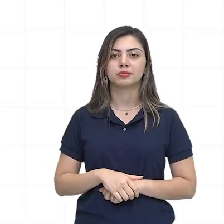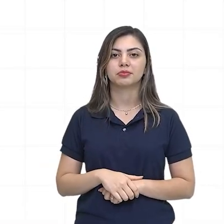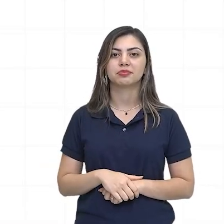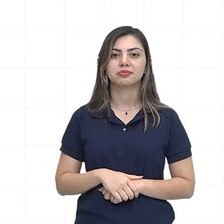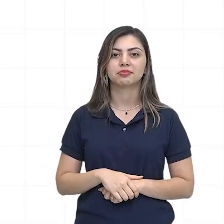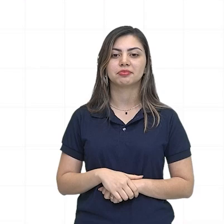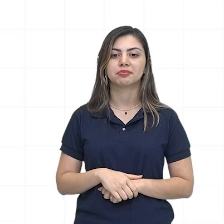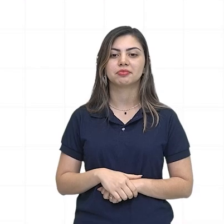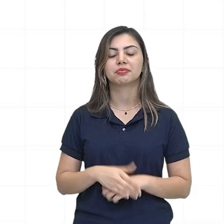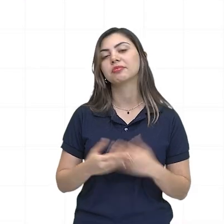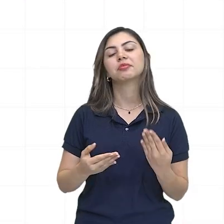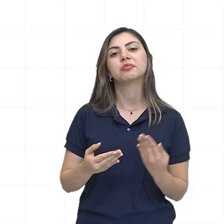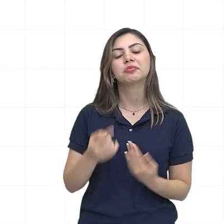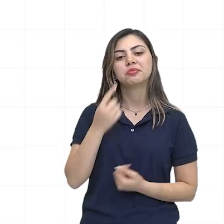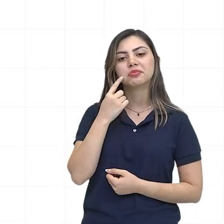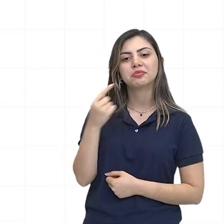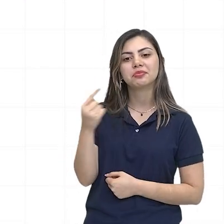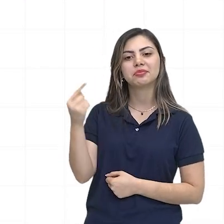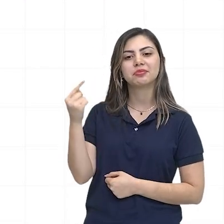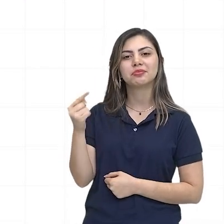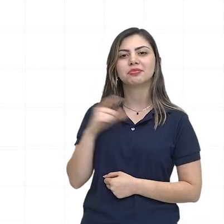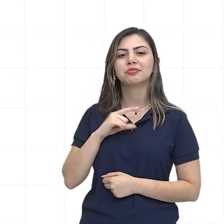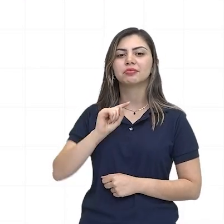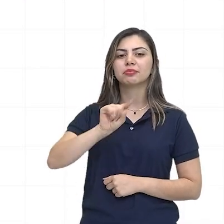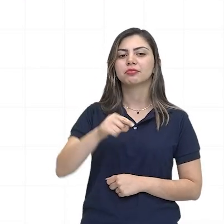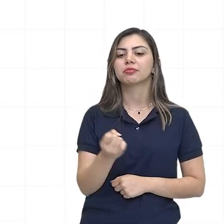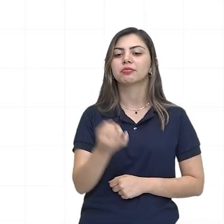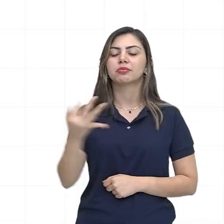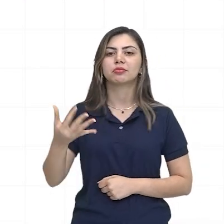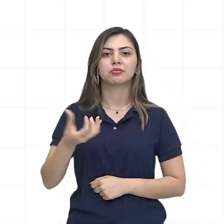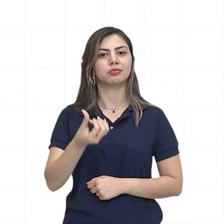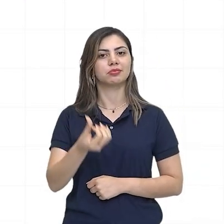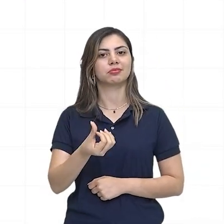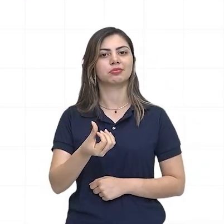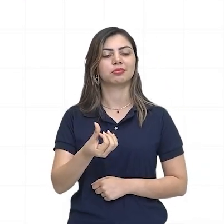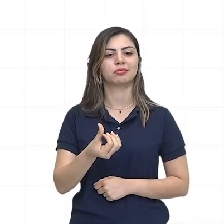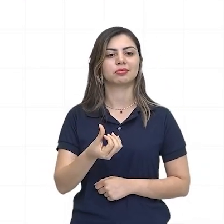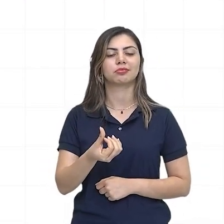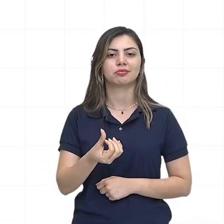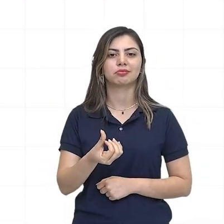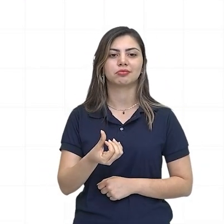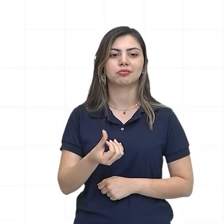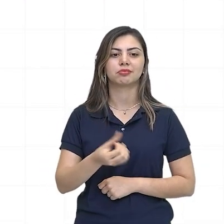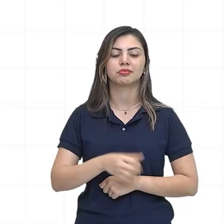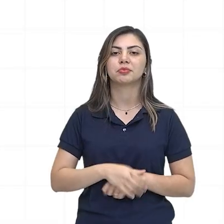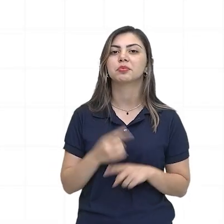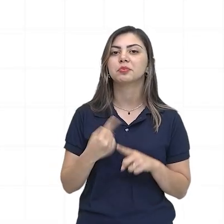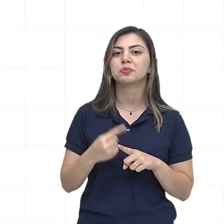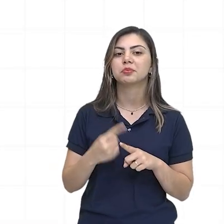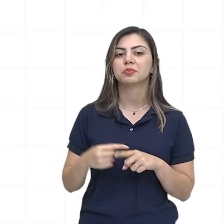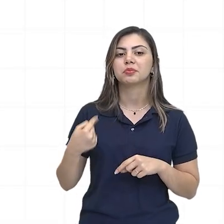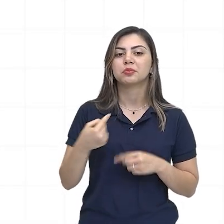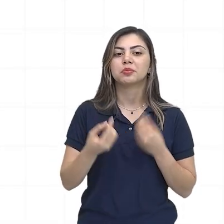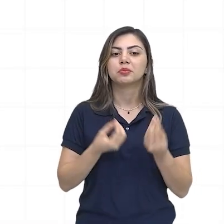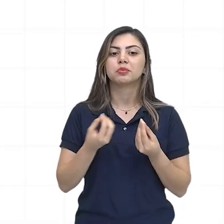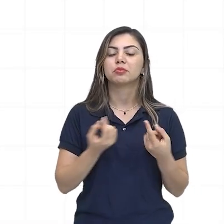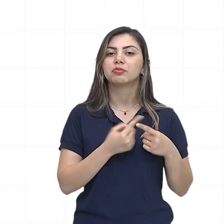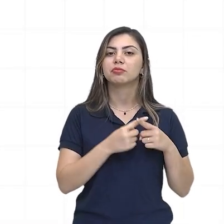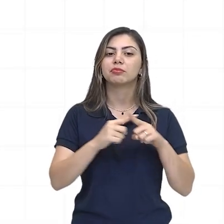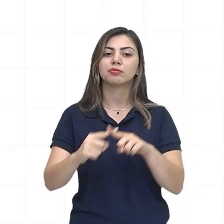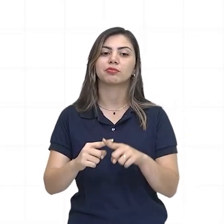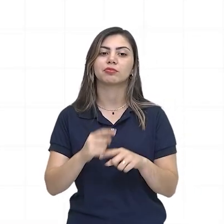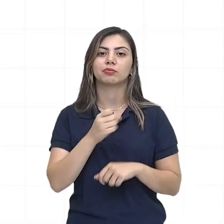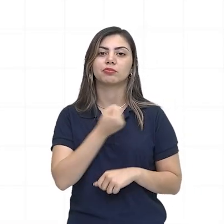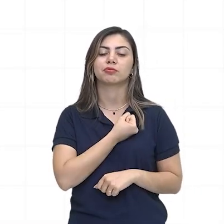22.164,361129. Olha só, será que é coincidência ele ter 6 casas decimais? Não, né? Porque a gente está multiplicando por ele